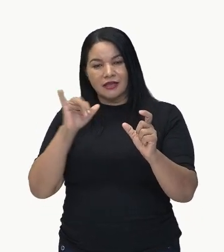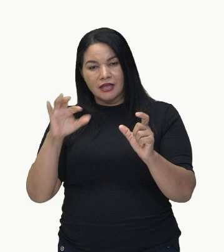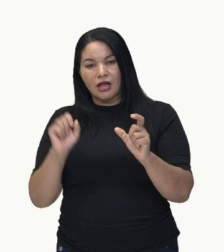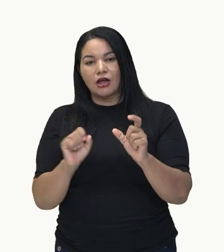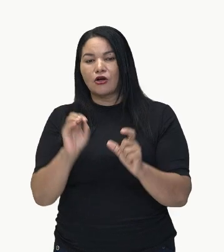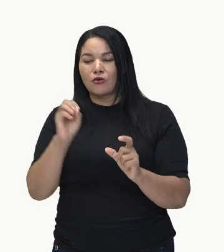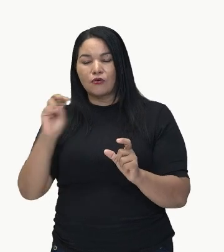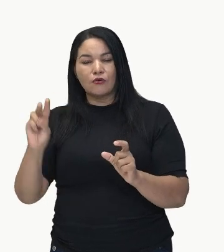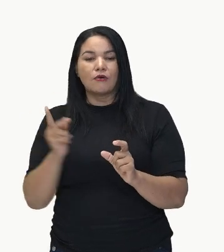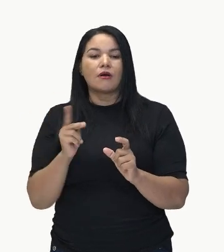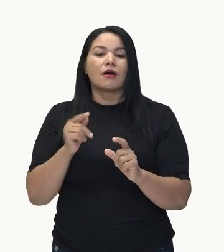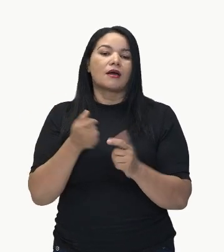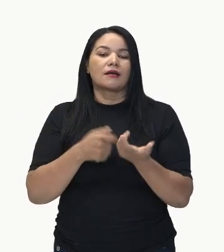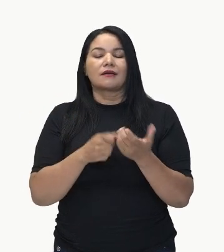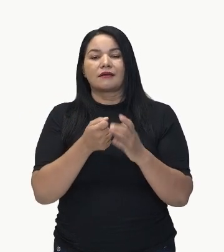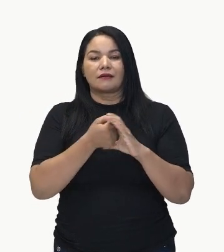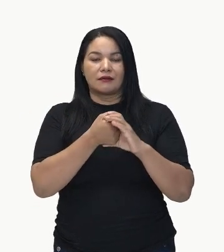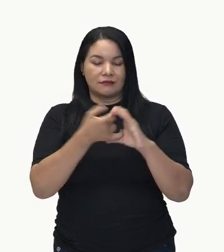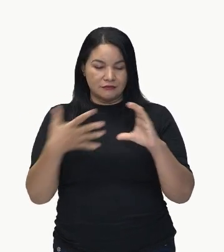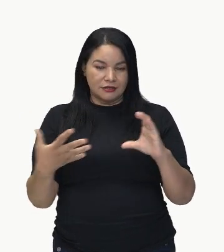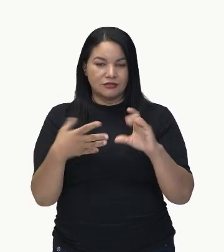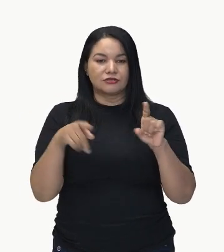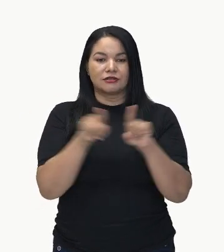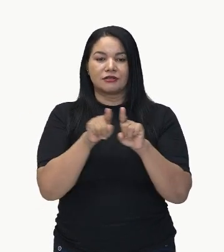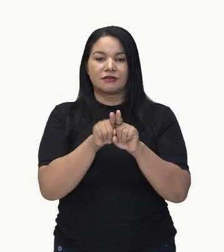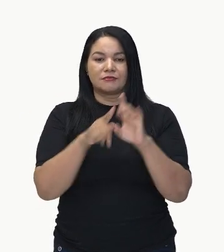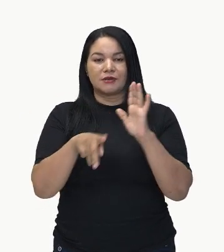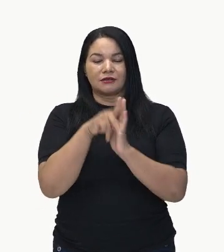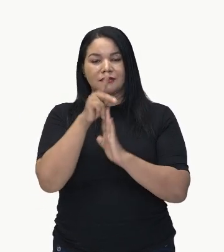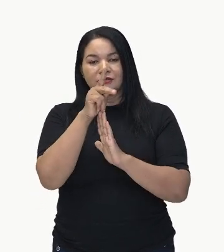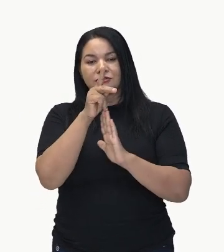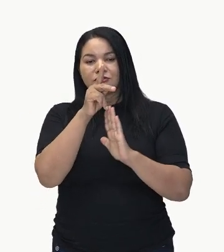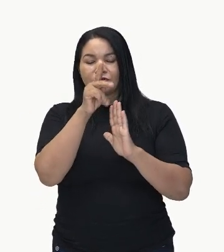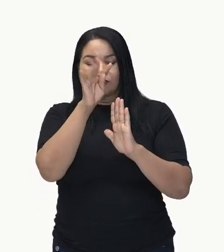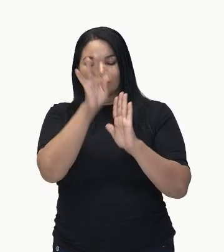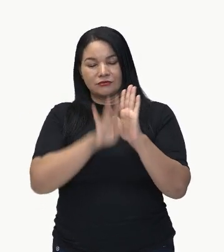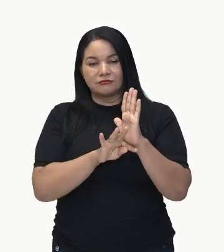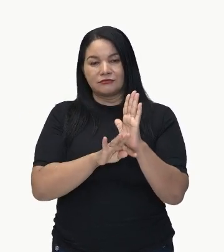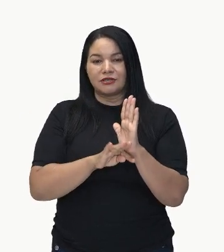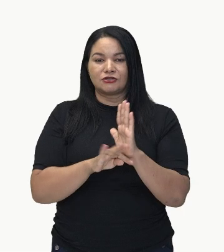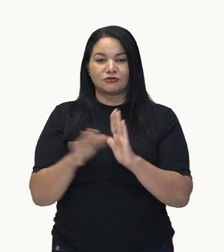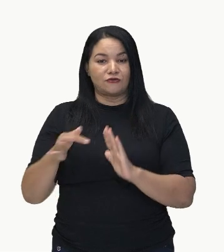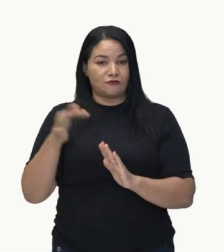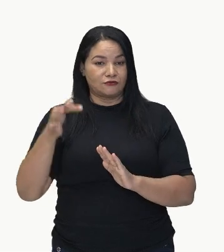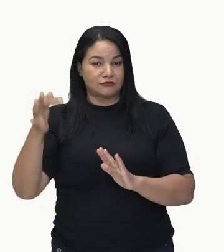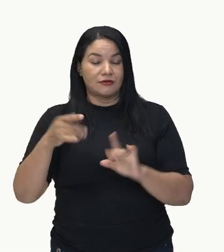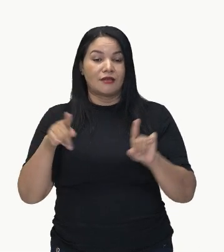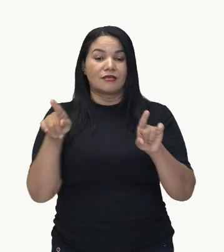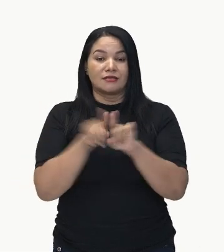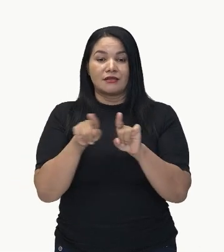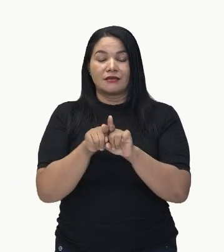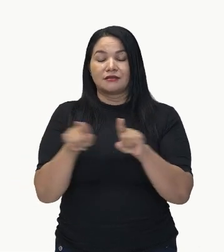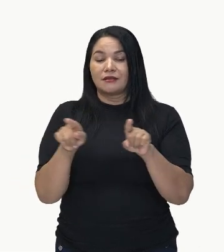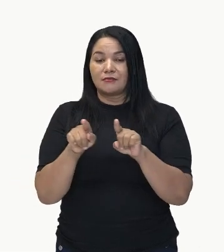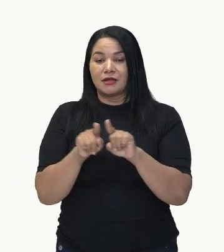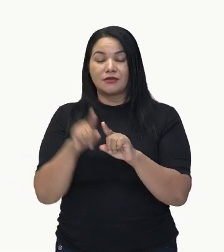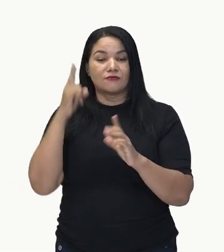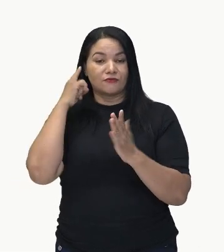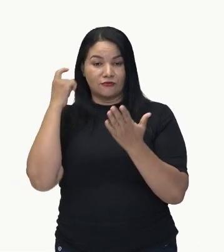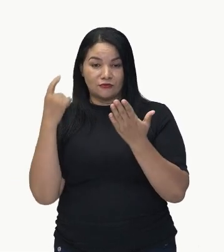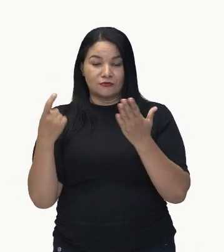é uma característica de texto futurista. Lembram-se de ter ali onomatopeias e de ter, por exemplo,